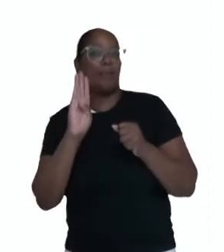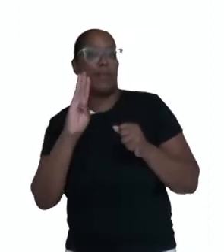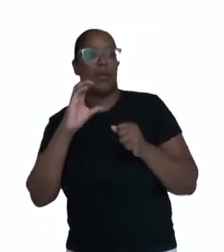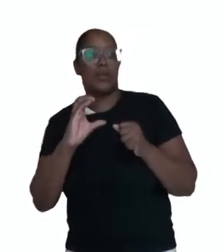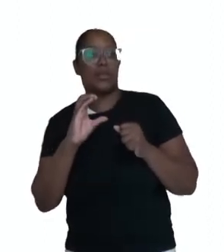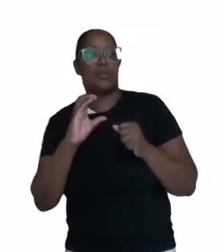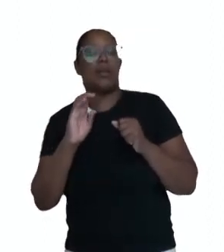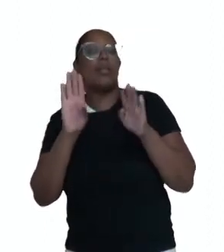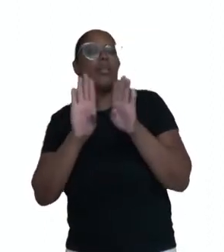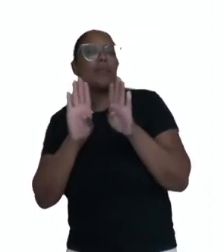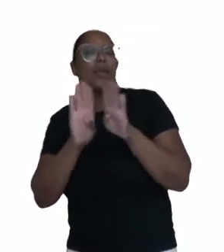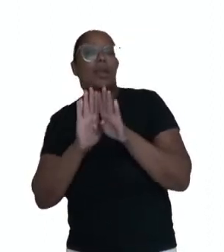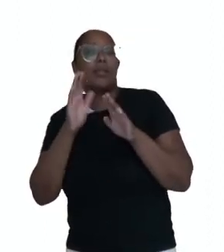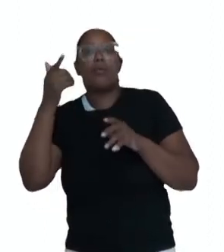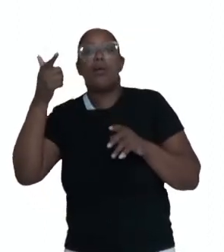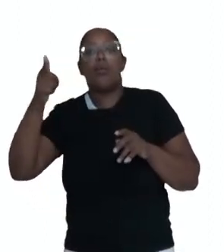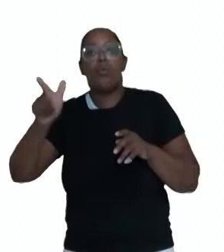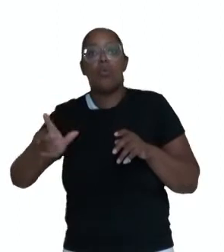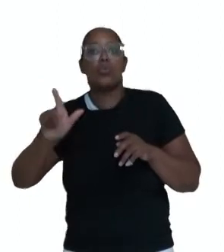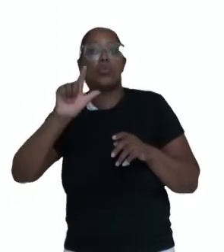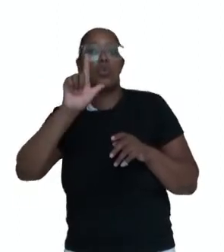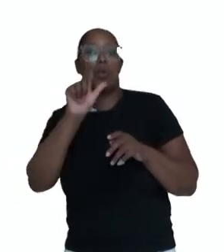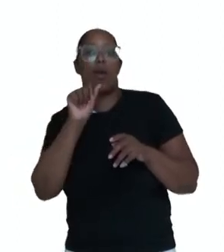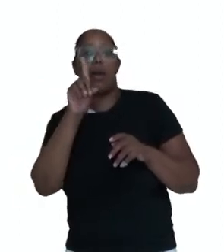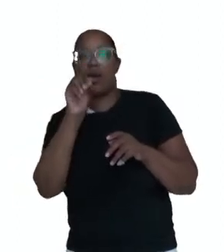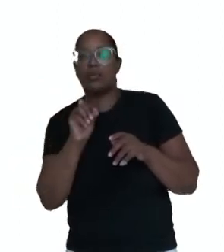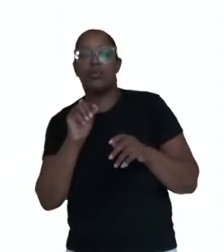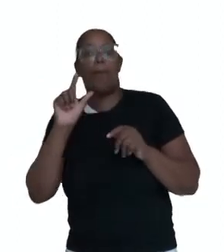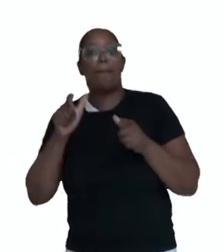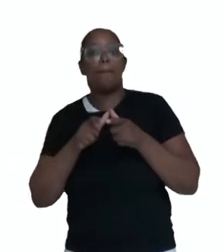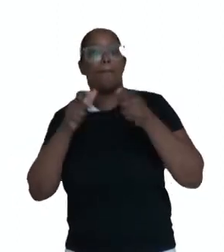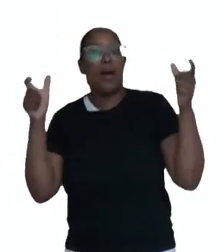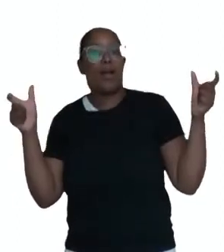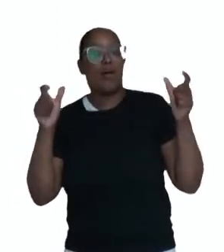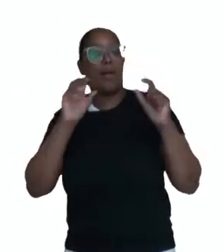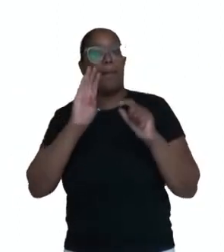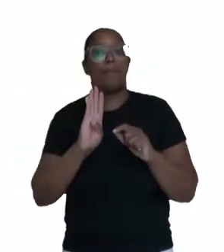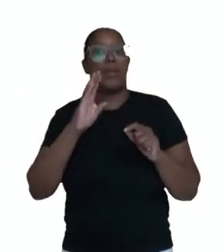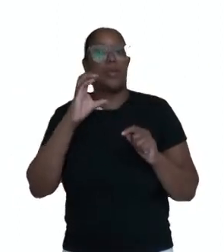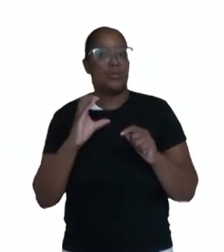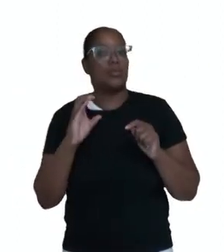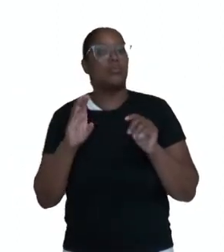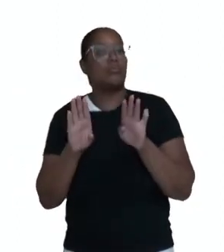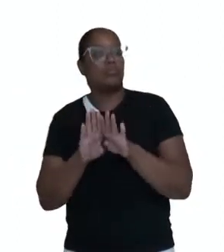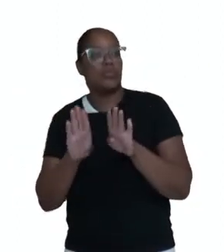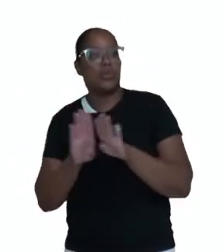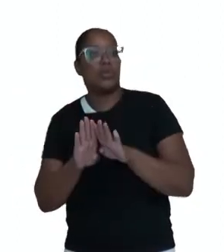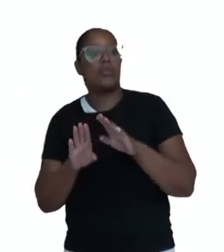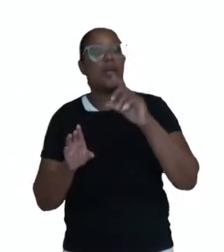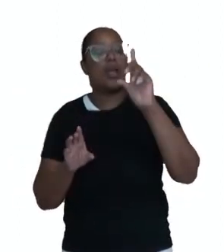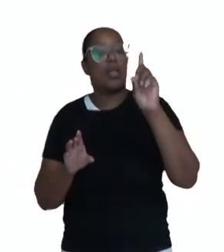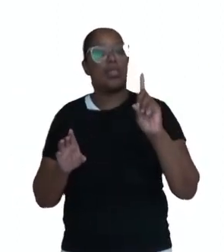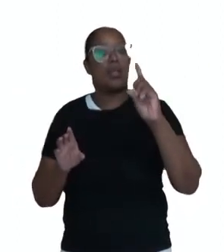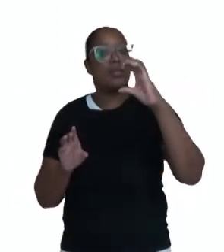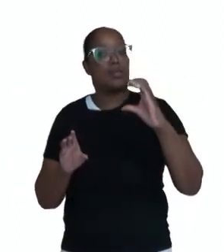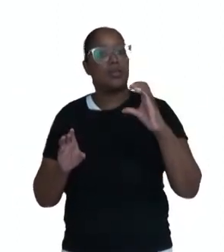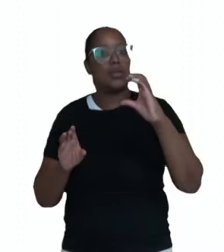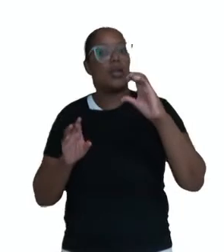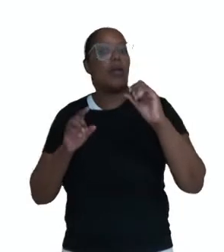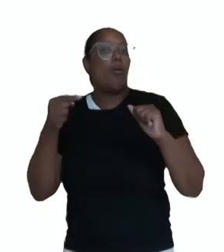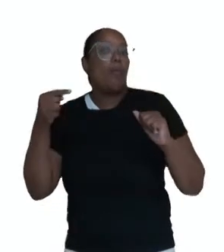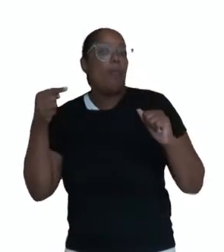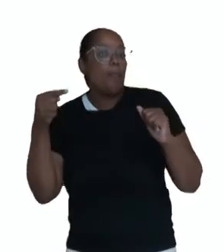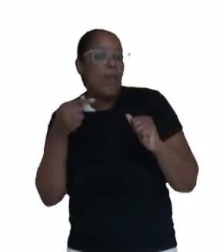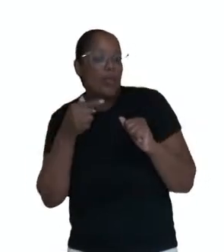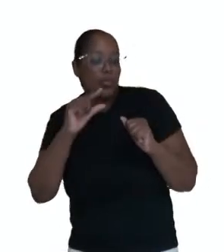tenho outro lado maior, BC, né? E DC seria o menor. E